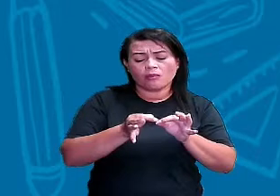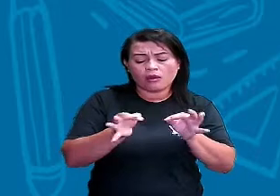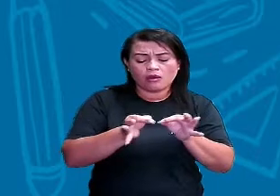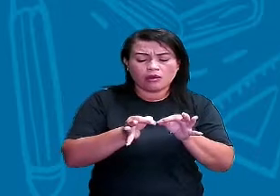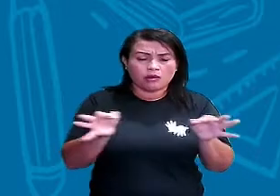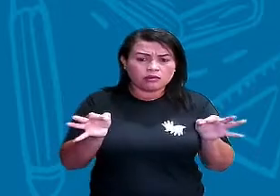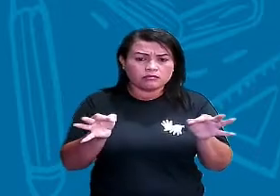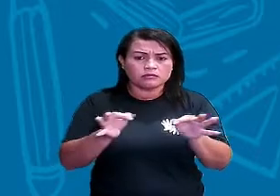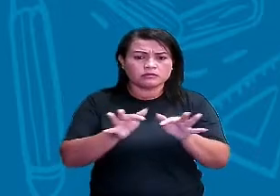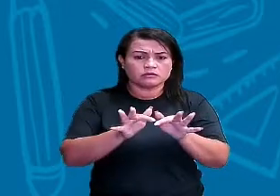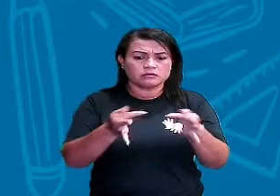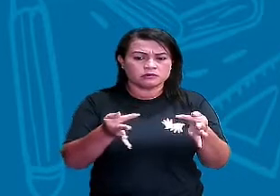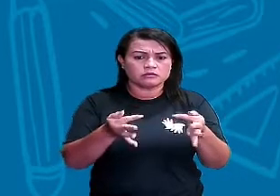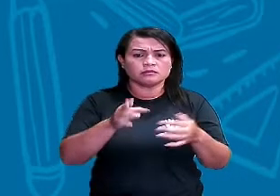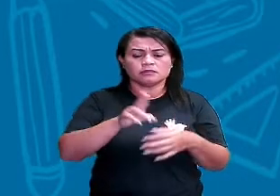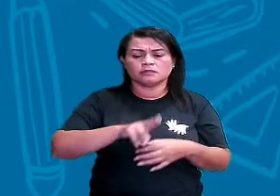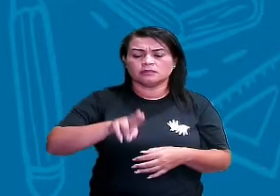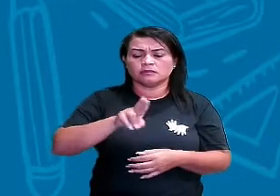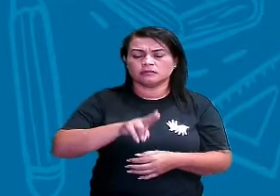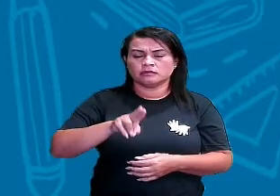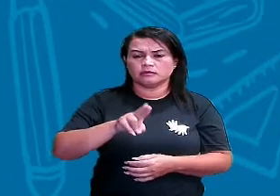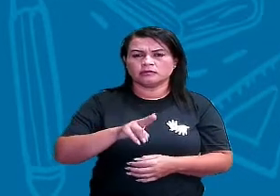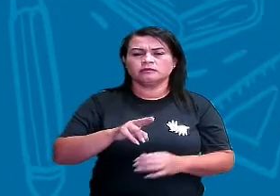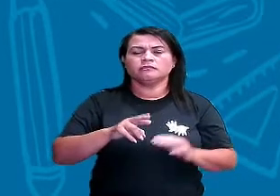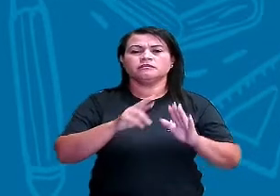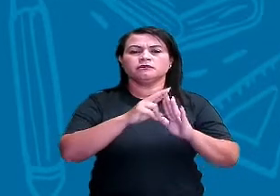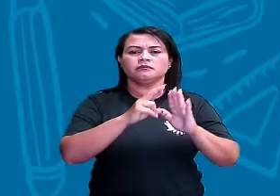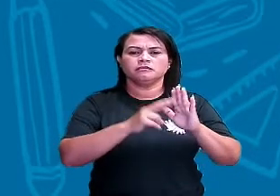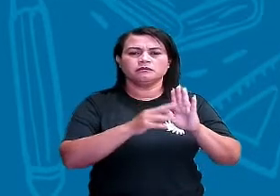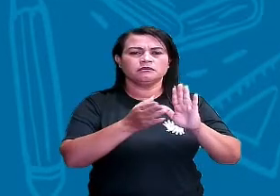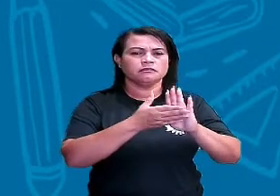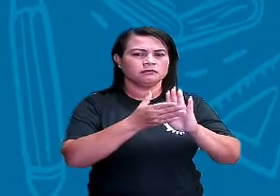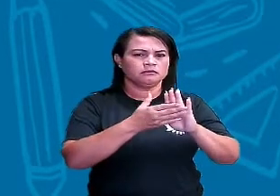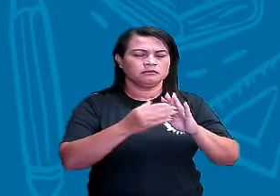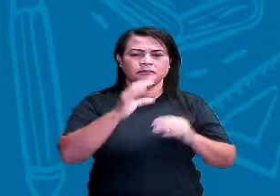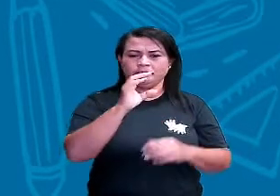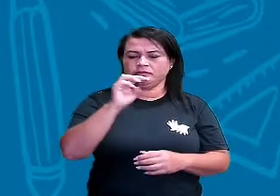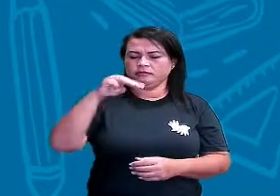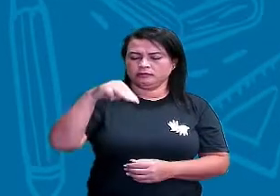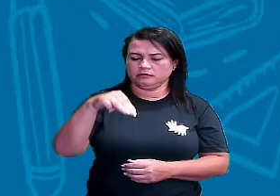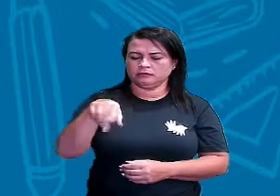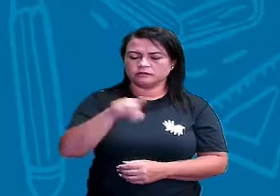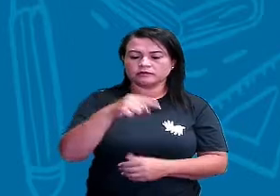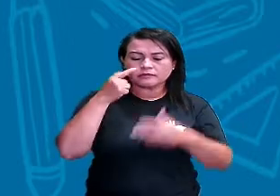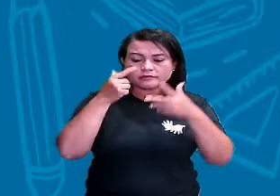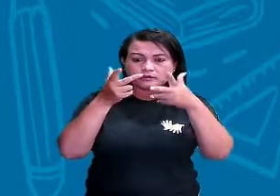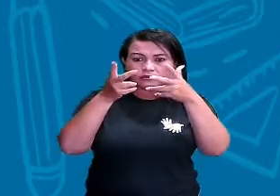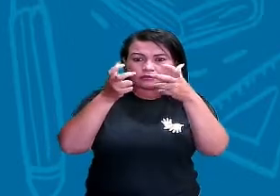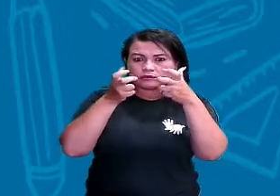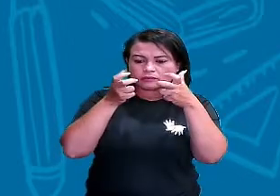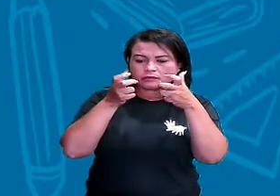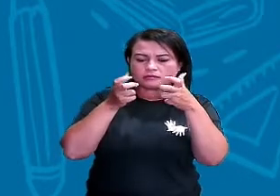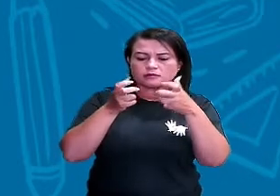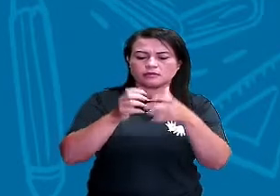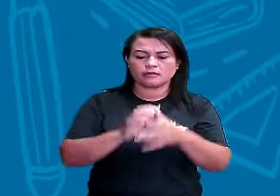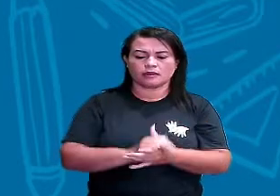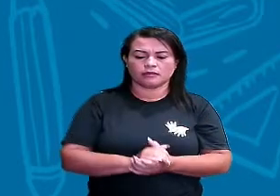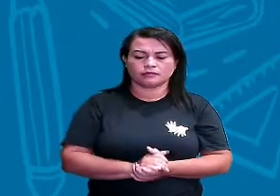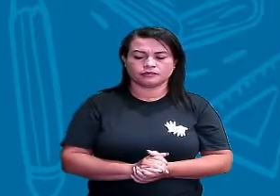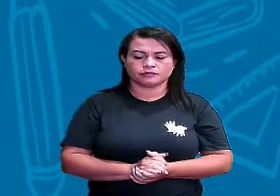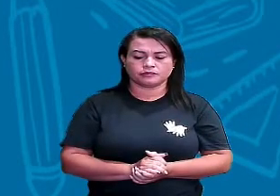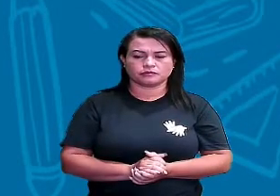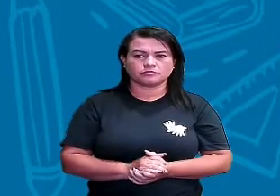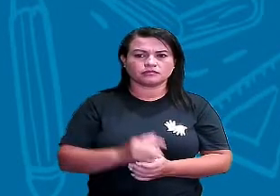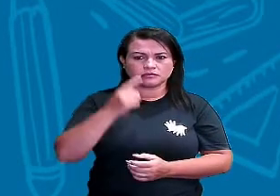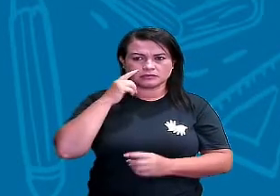comprimentos, podem usar unidades de medidas padronizadas chamadas de centímetro. E aí você observa no parêntese, tá?